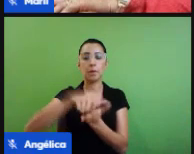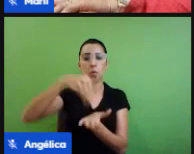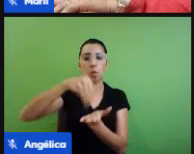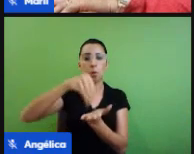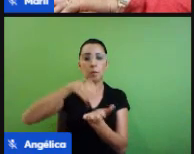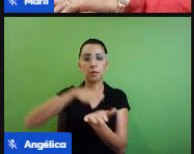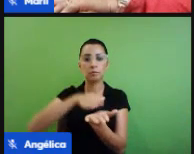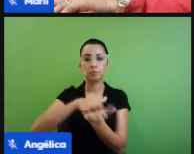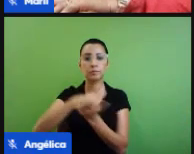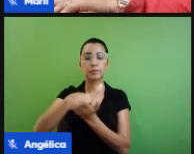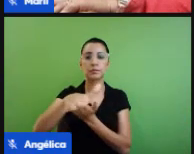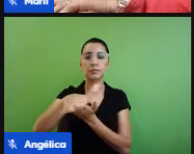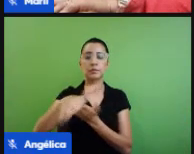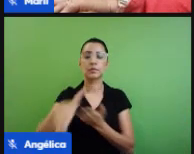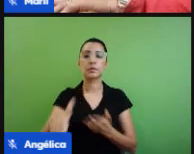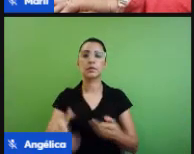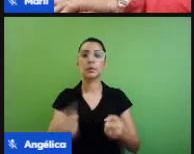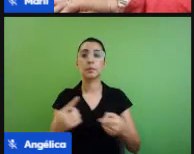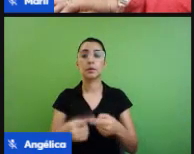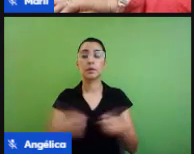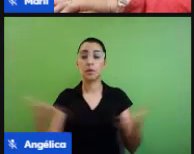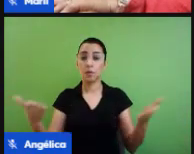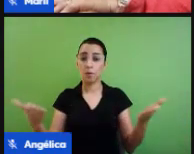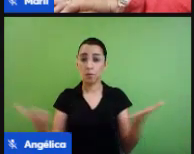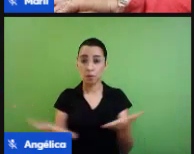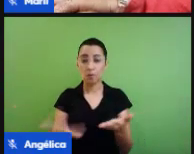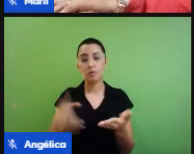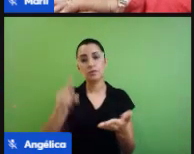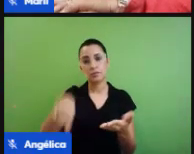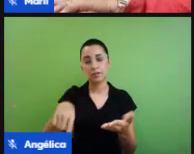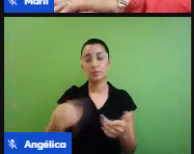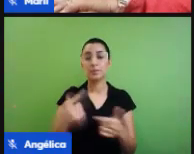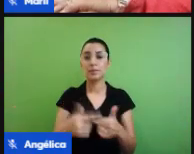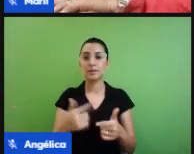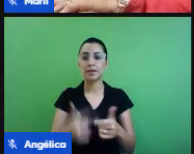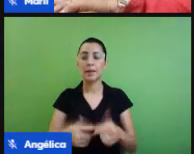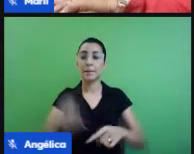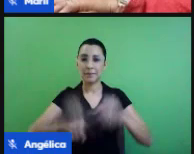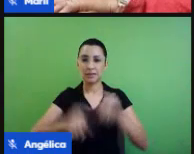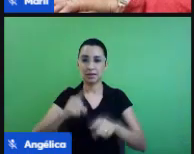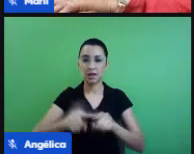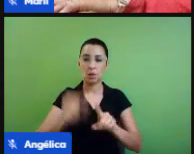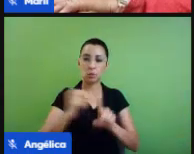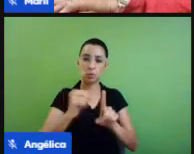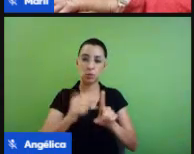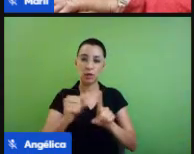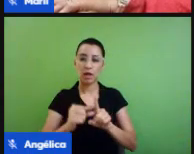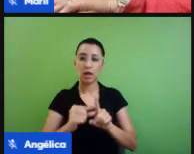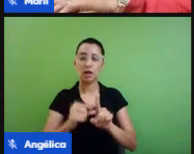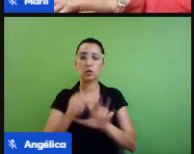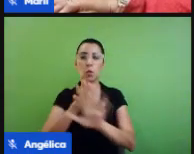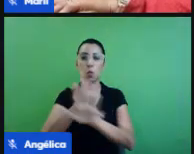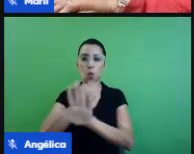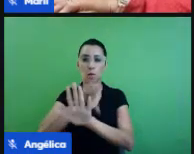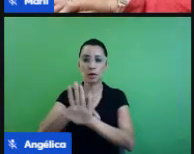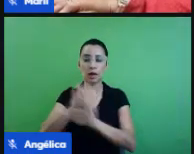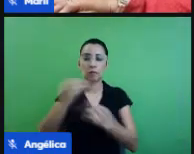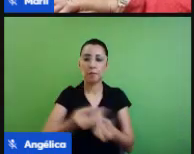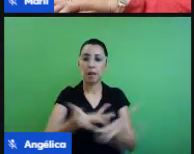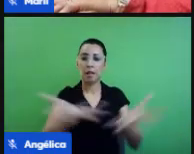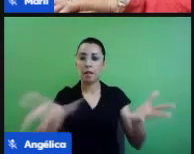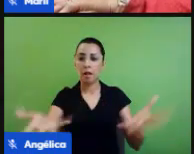exatamente por causa do contexto no qual estamos vivendo, de não haver troca de material, para que